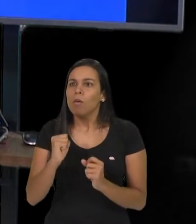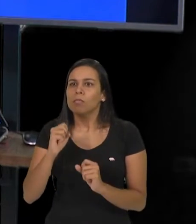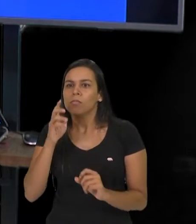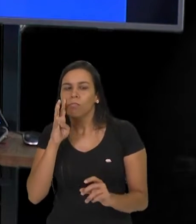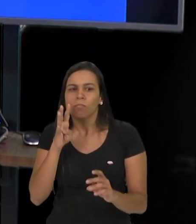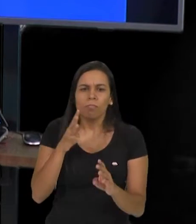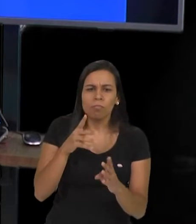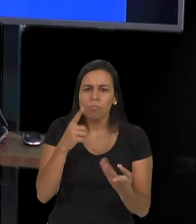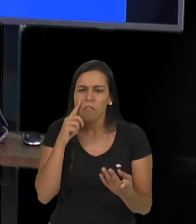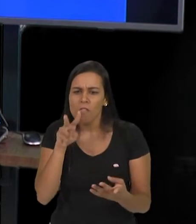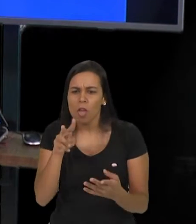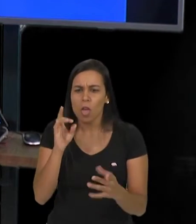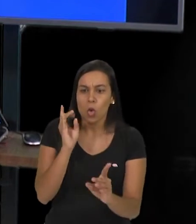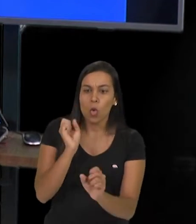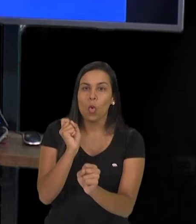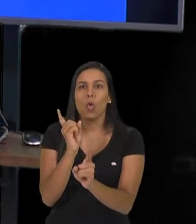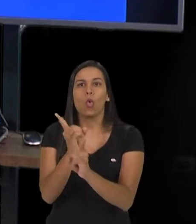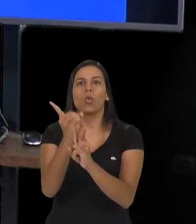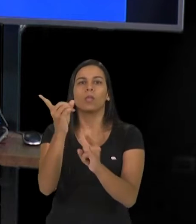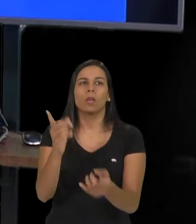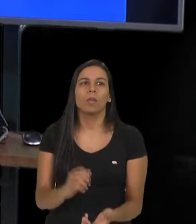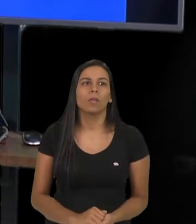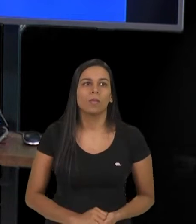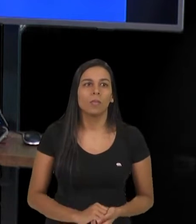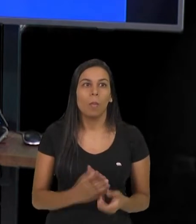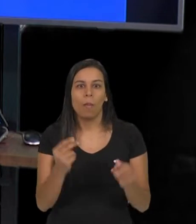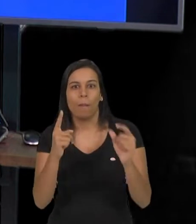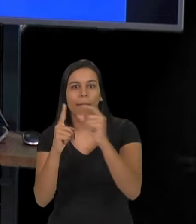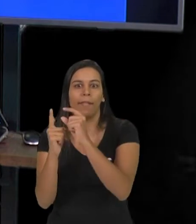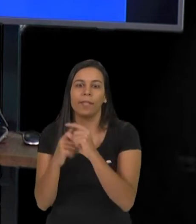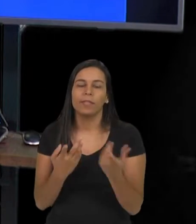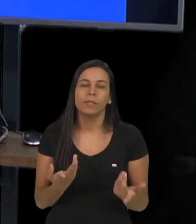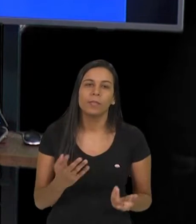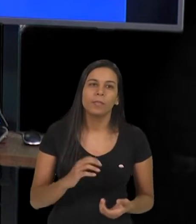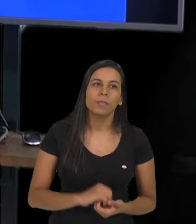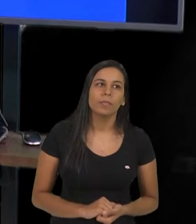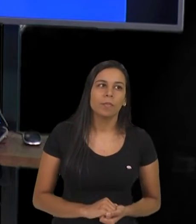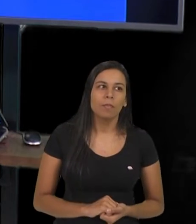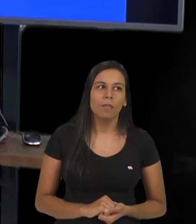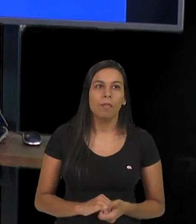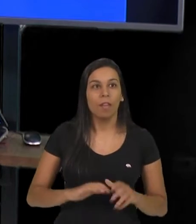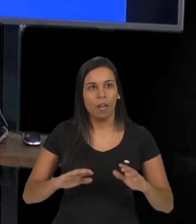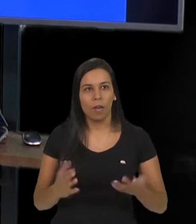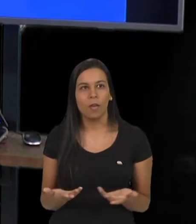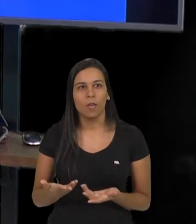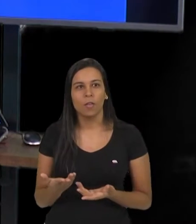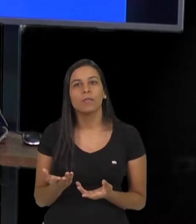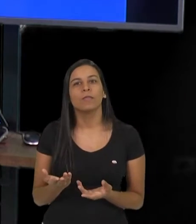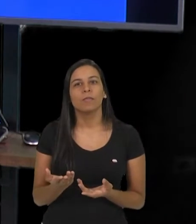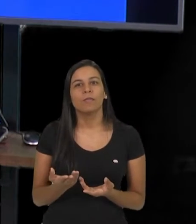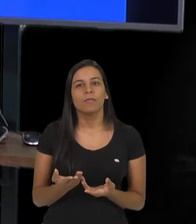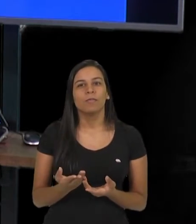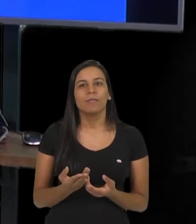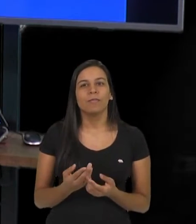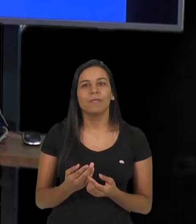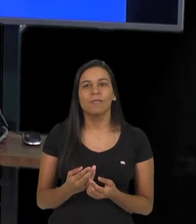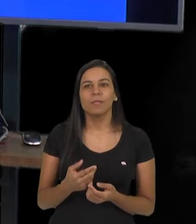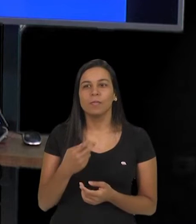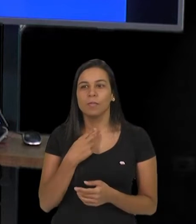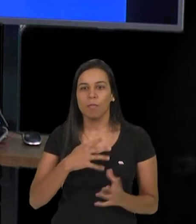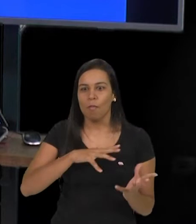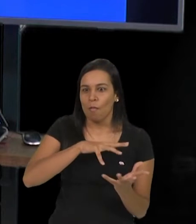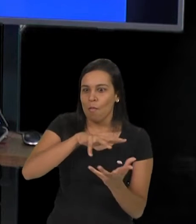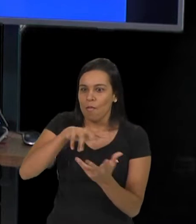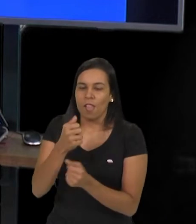sem necessariamente conhecer esse monte de palavras aí, tá bom? Pezinho no chão agora, vamos mergulhar no maravilhoso mundo da língua inglesa